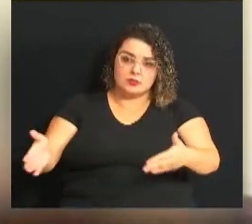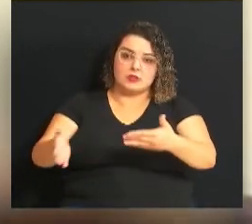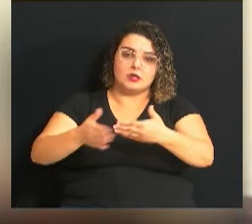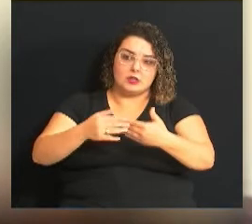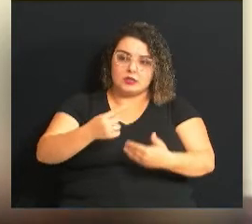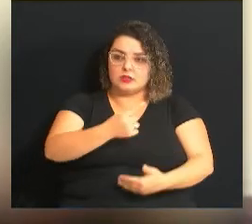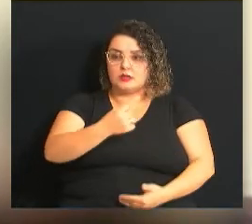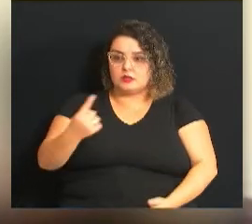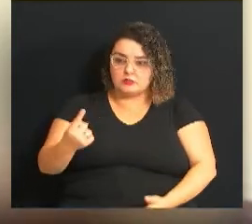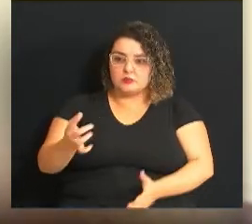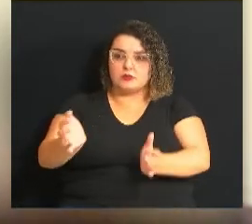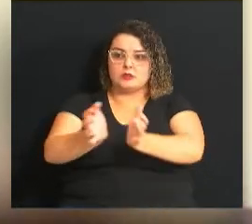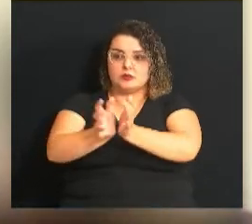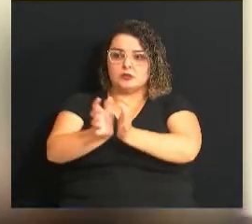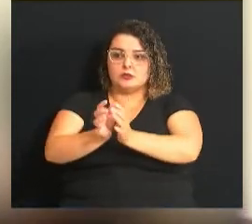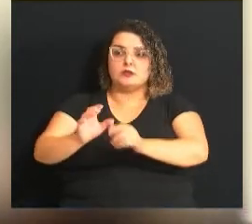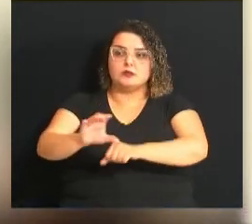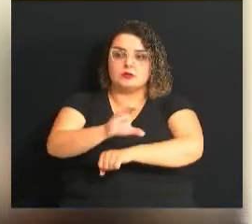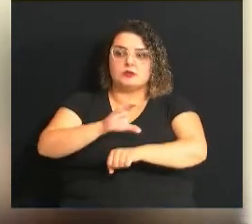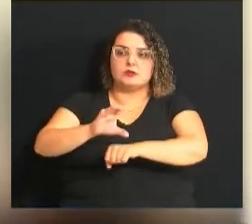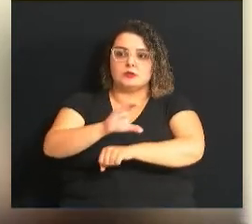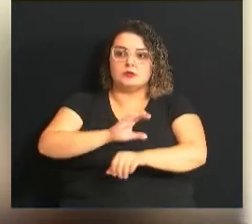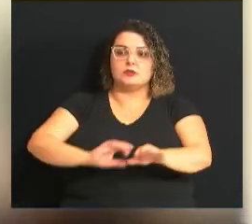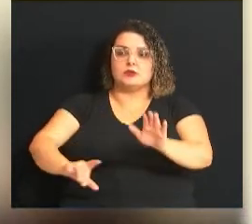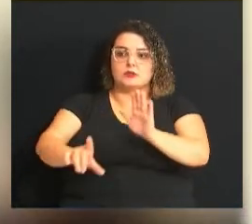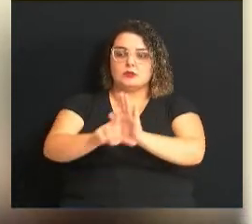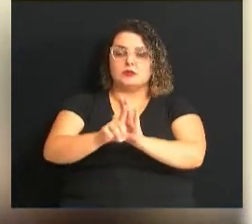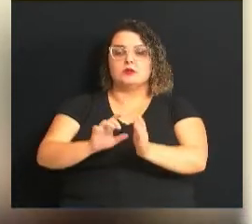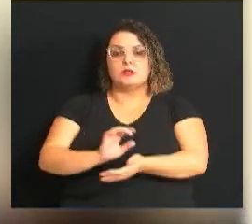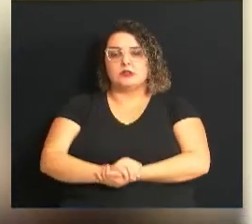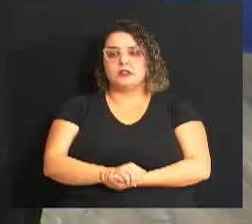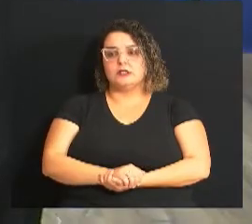reunião da Comissão de Constituição e Legalidade.